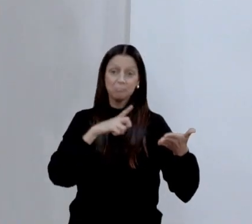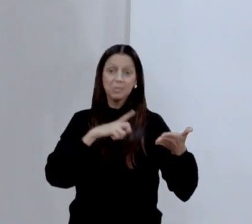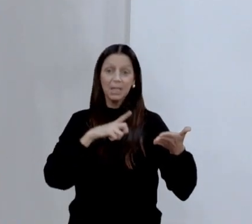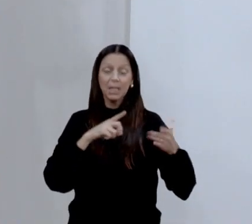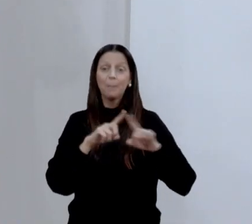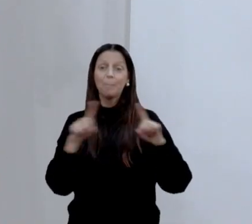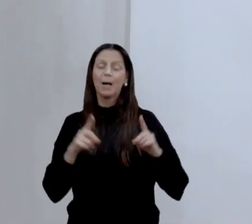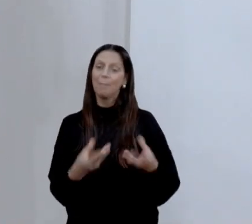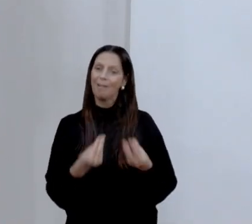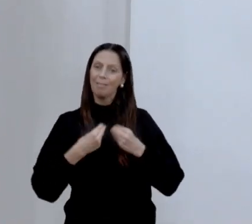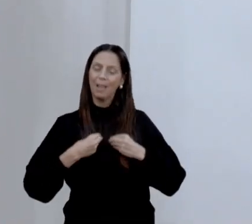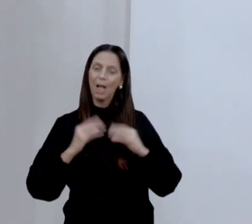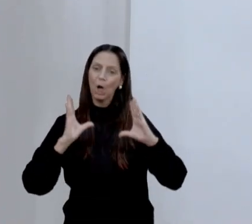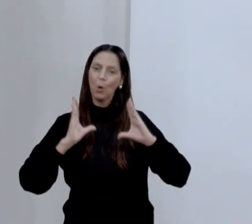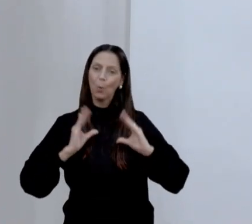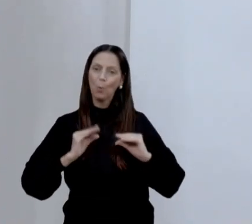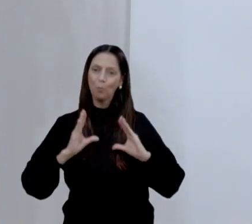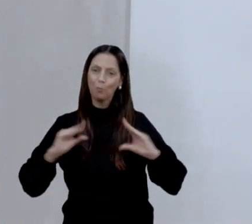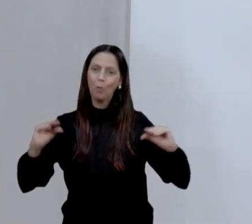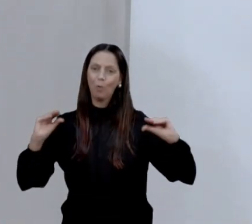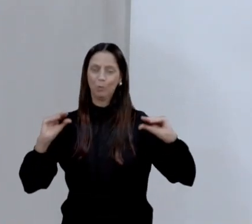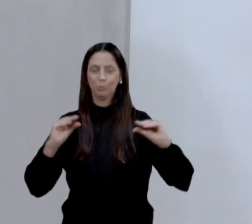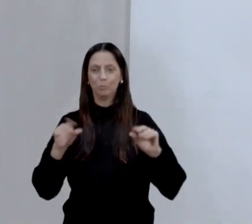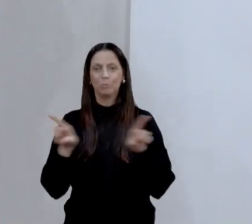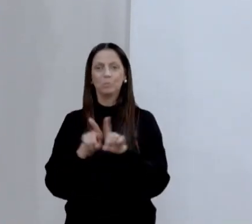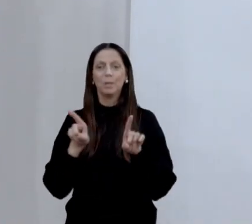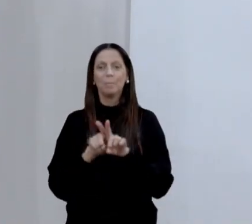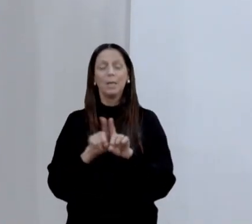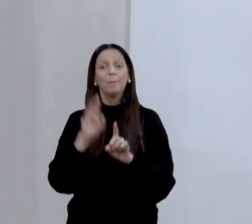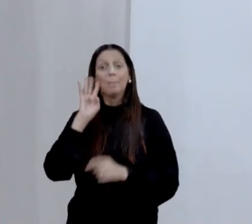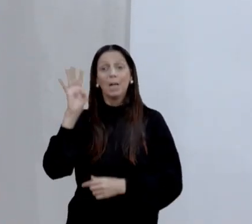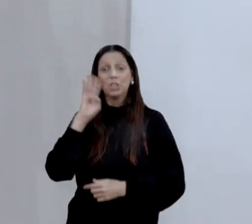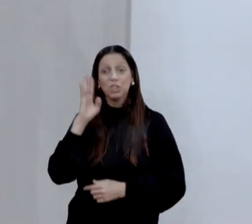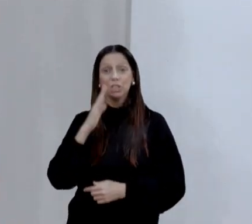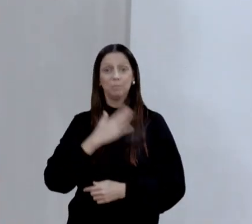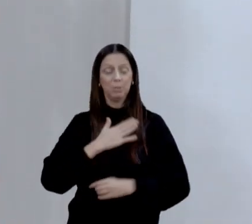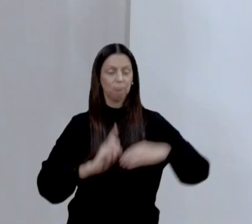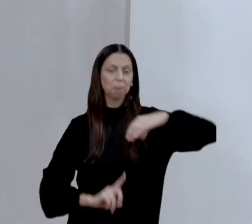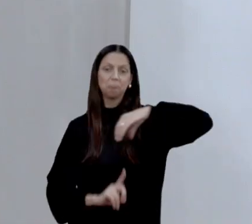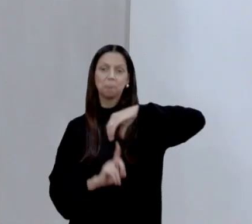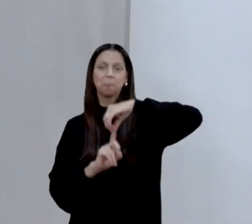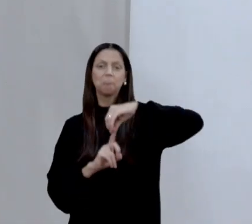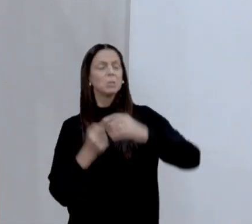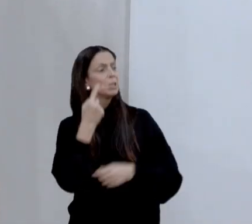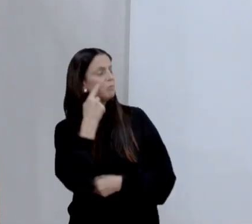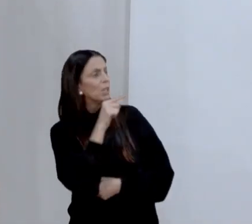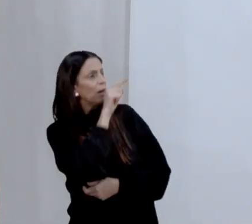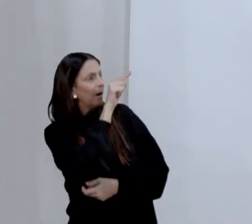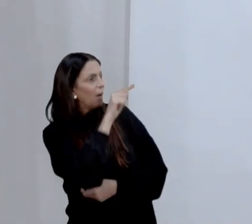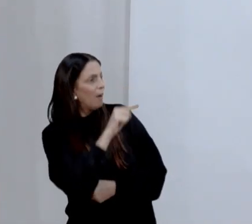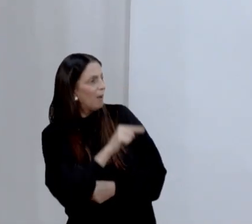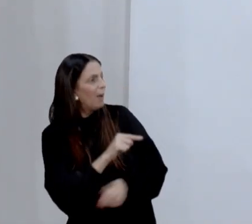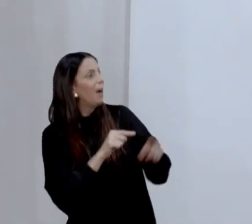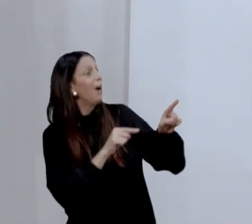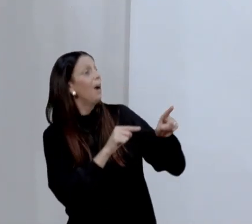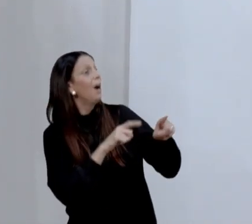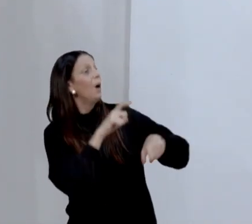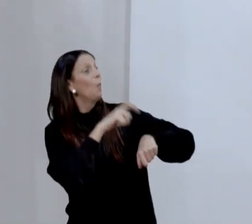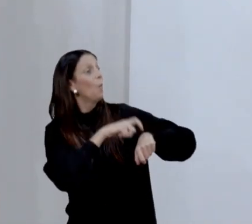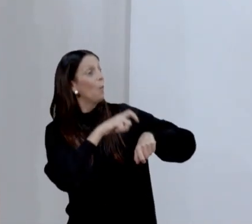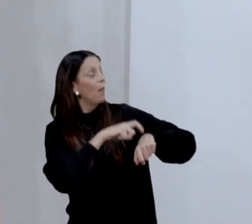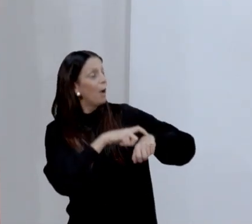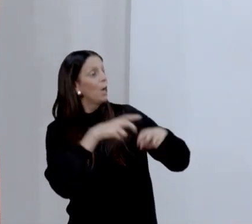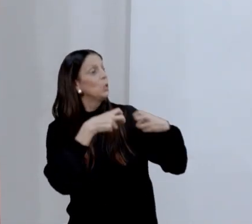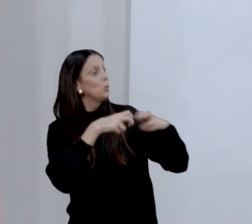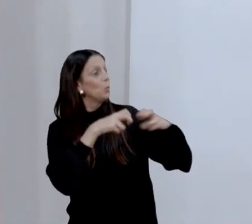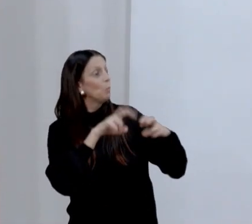para o conforto do usuário, chegar perto de uma parada de ônibus e saber, o próximo ônibus 10 vai chegar dentro de 6 minutos,